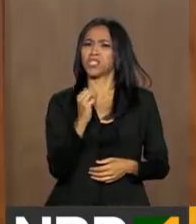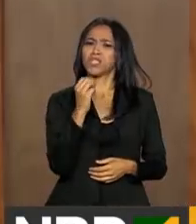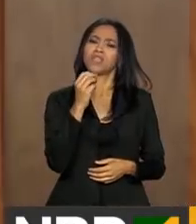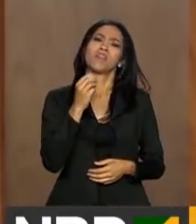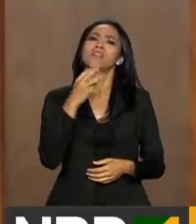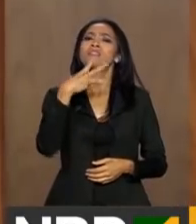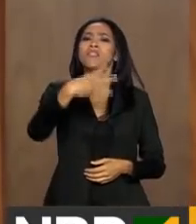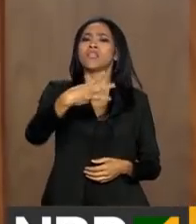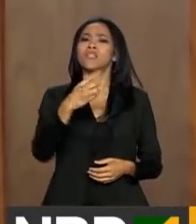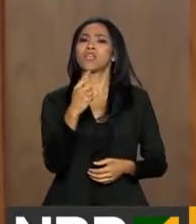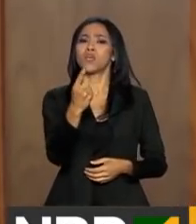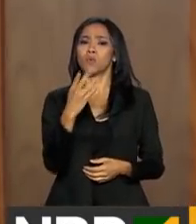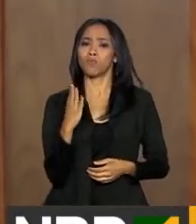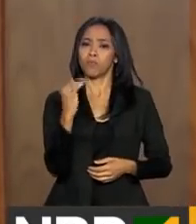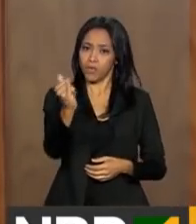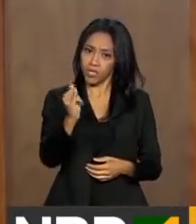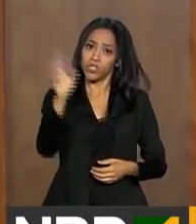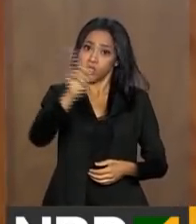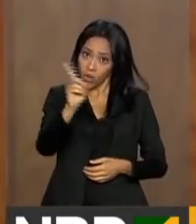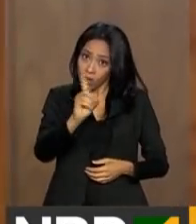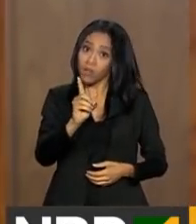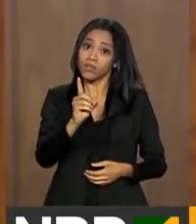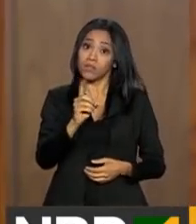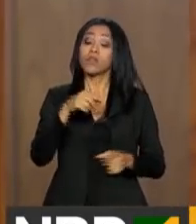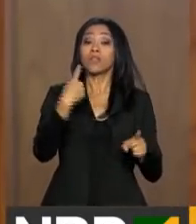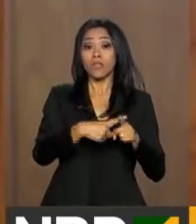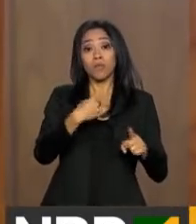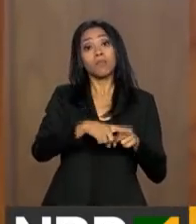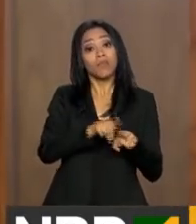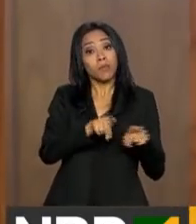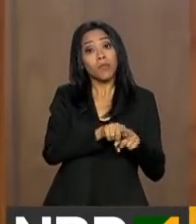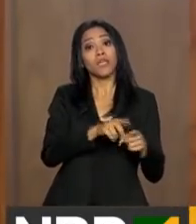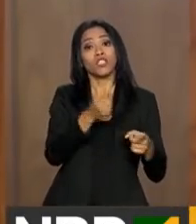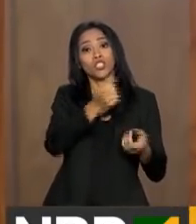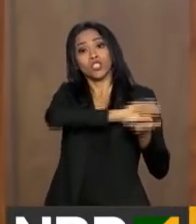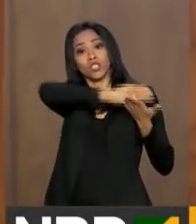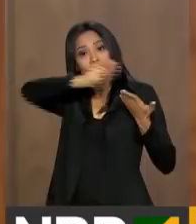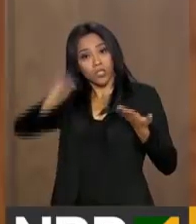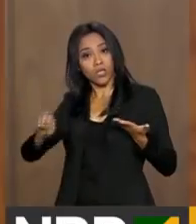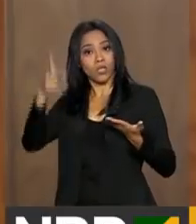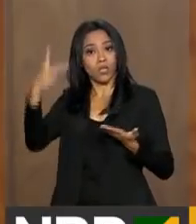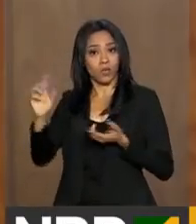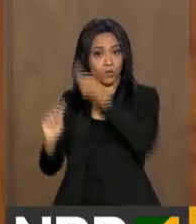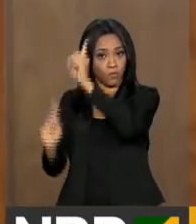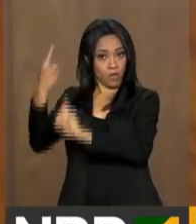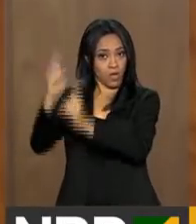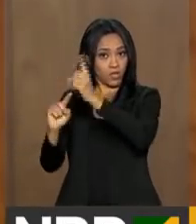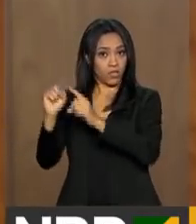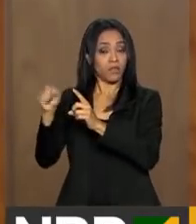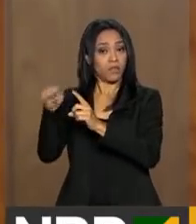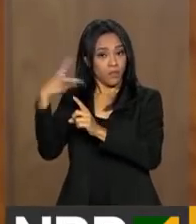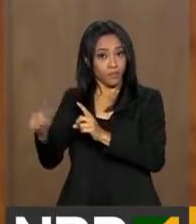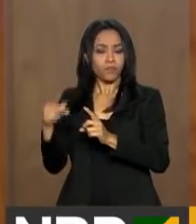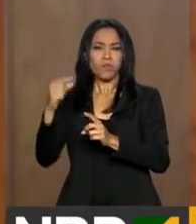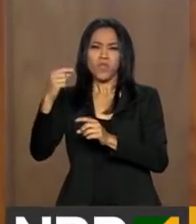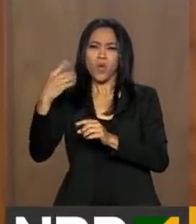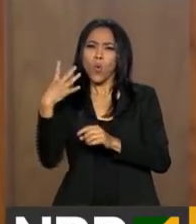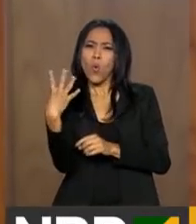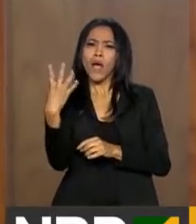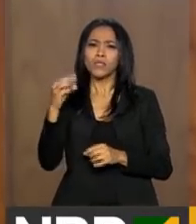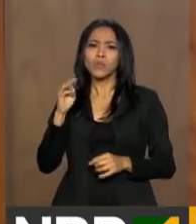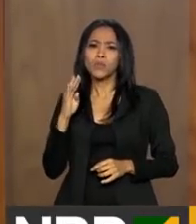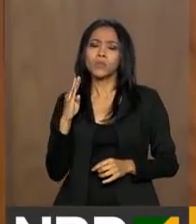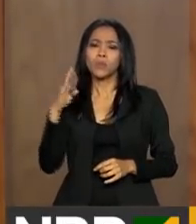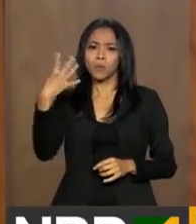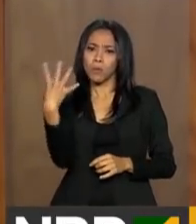de dólares. Os investimentos brasileiros no Chile também são expressivas, estão hoje na casa de 4 bilhões de